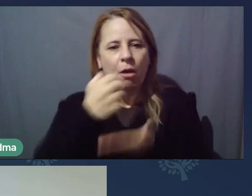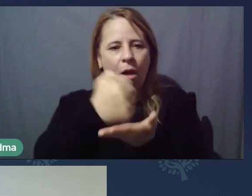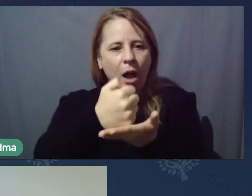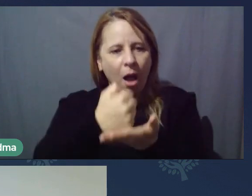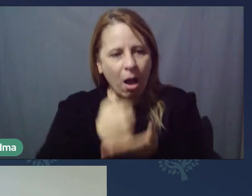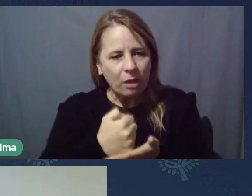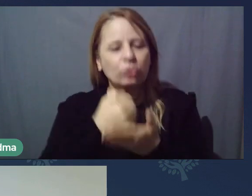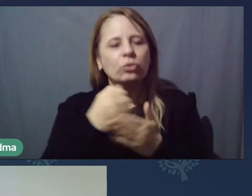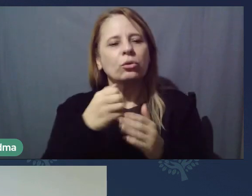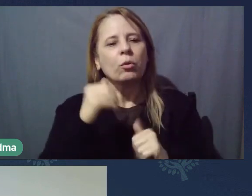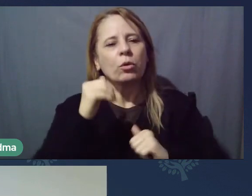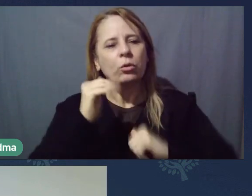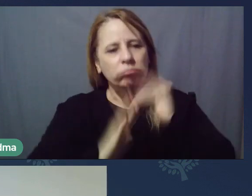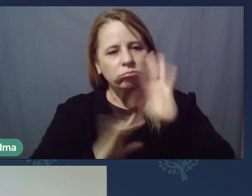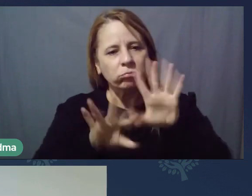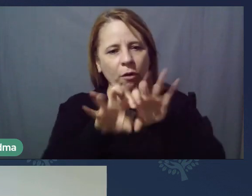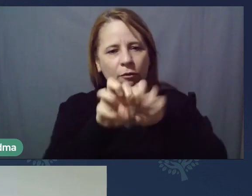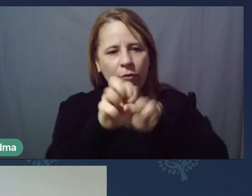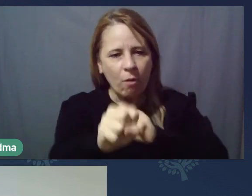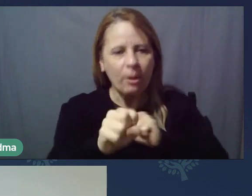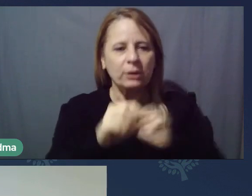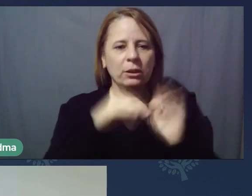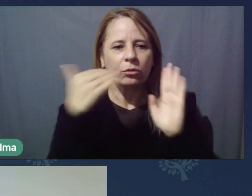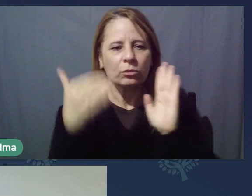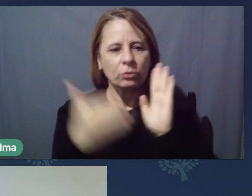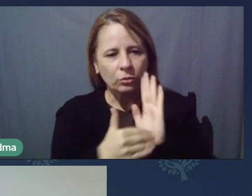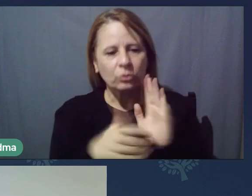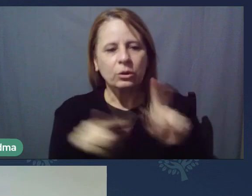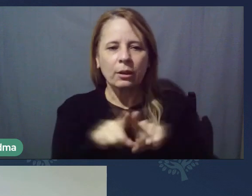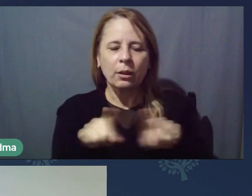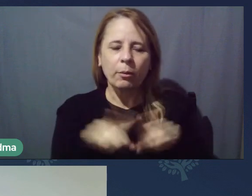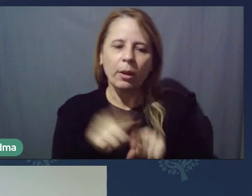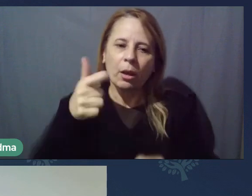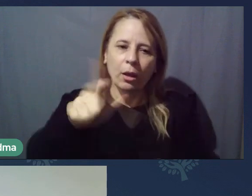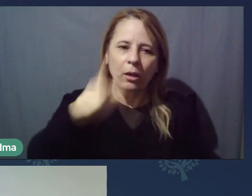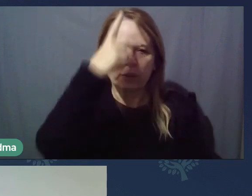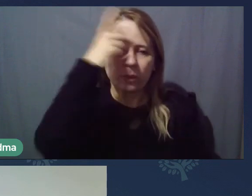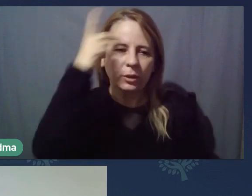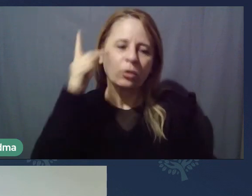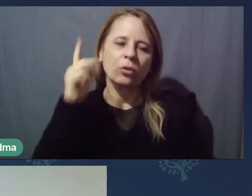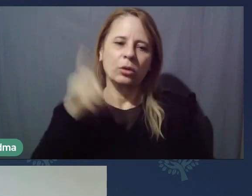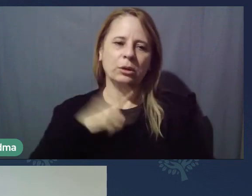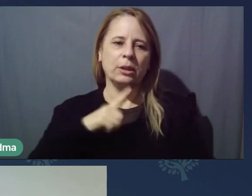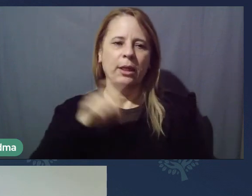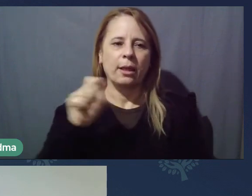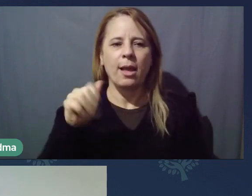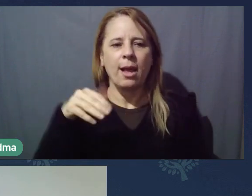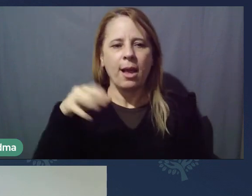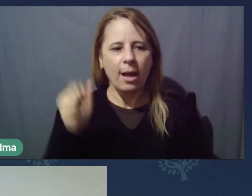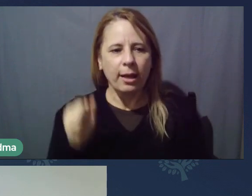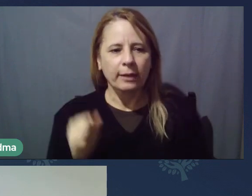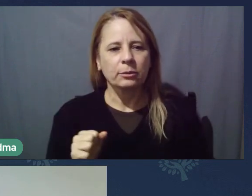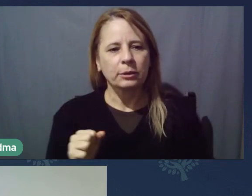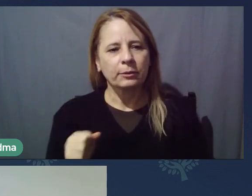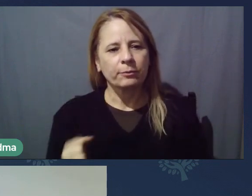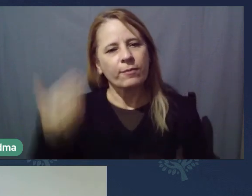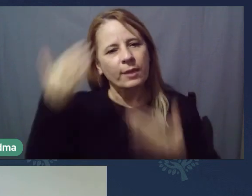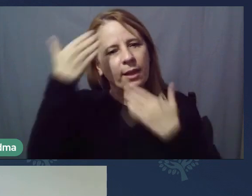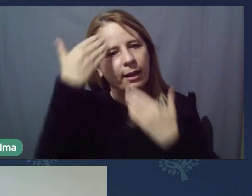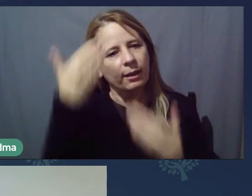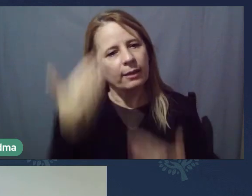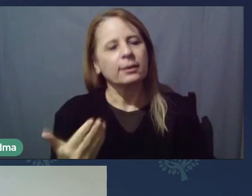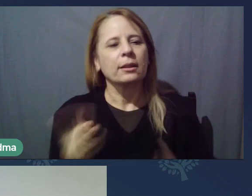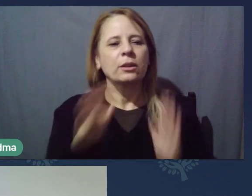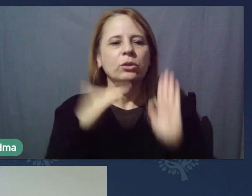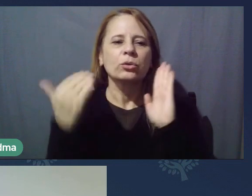com a nossa formação, com a formação dos pacientes que aqui estão acompanhando. Professora Carol, agradeço muito, mais uma vez, agradeço